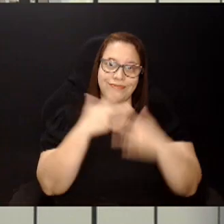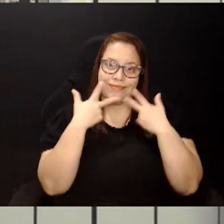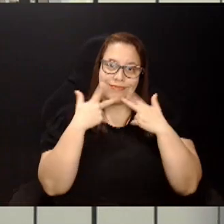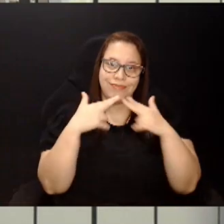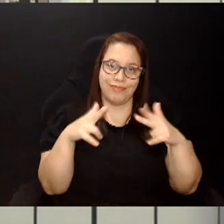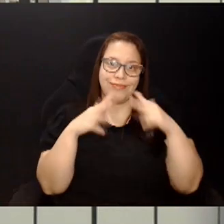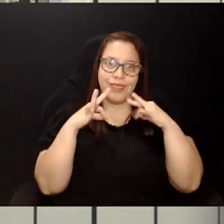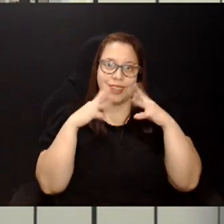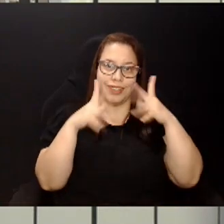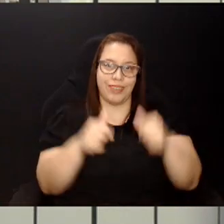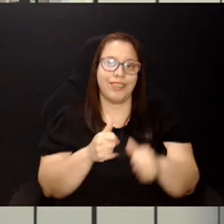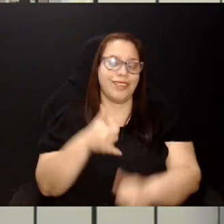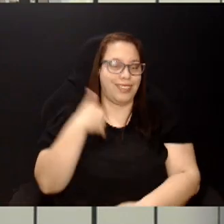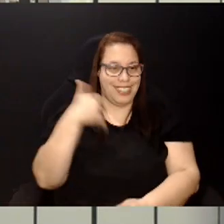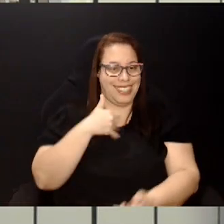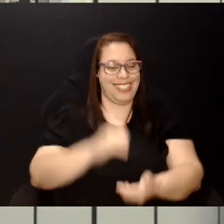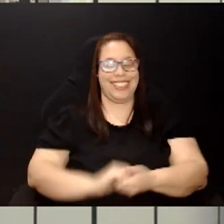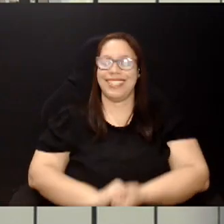as idades.